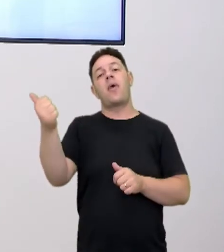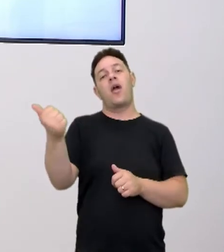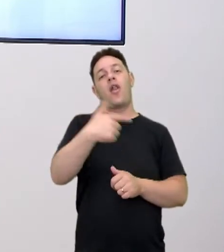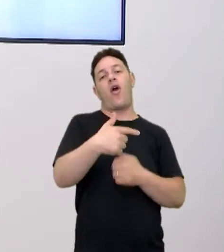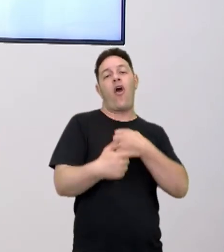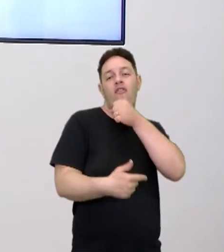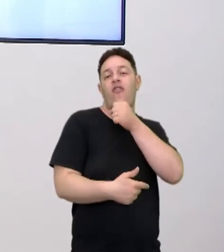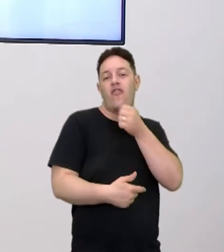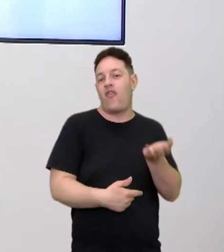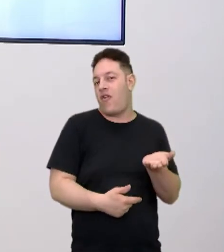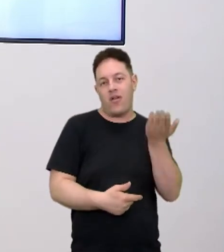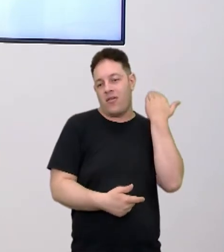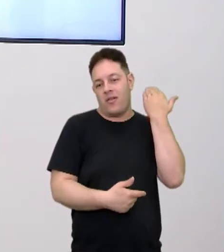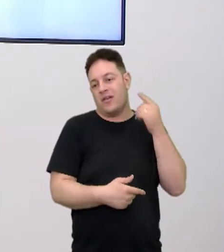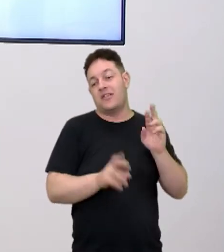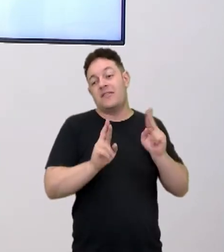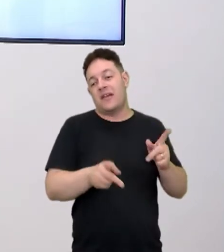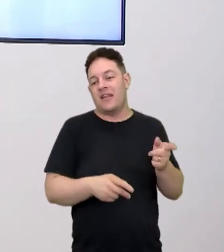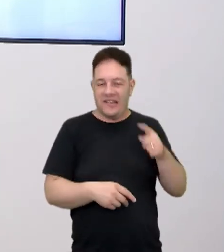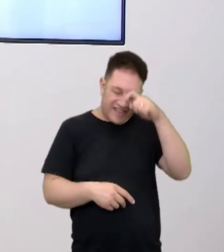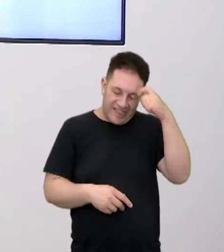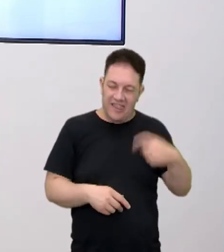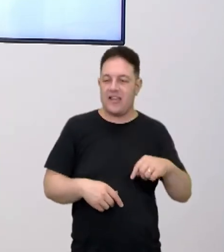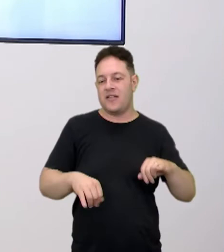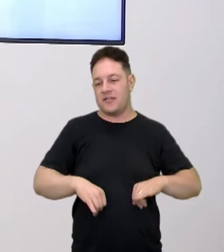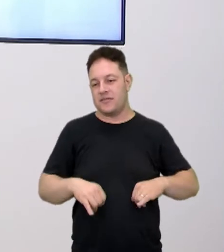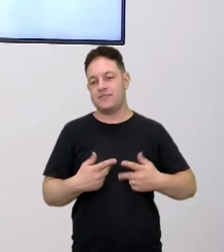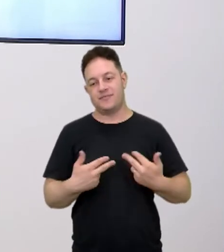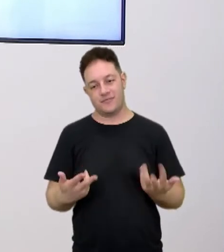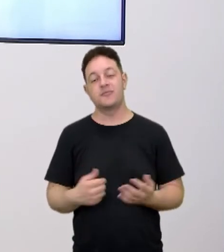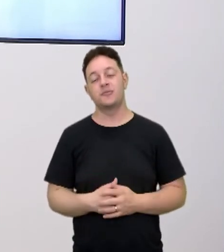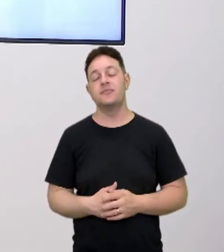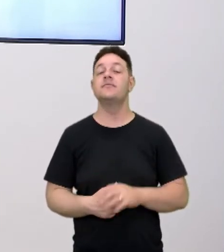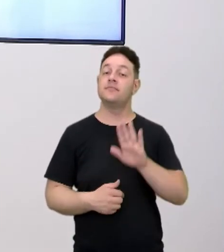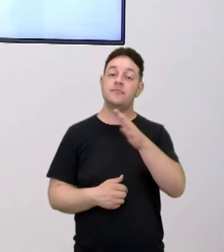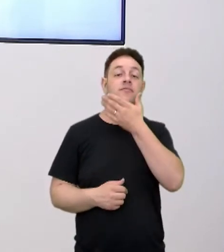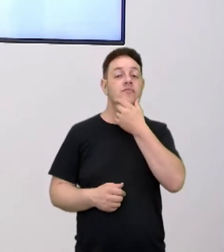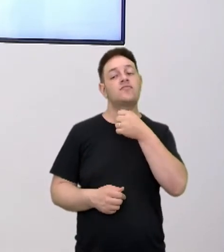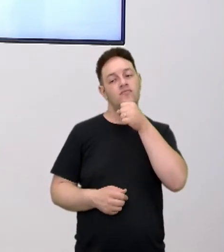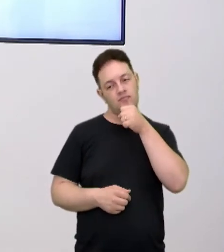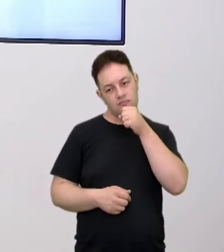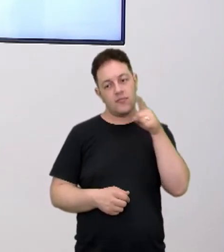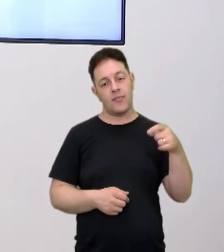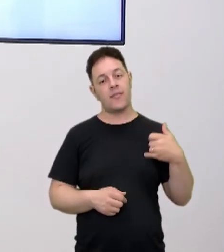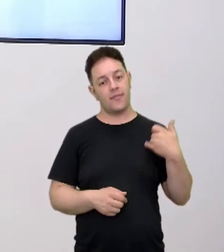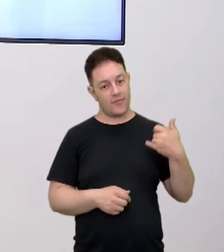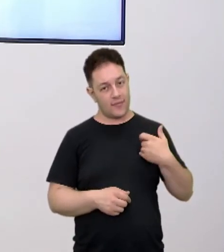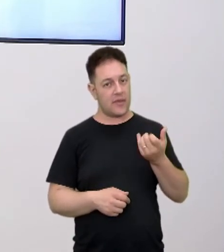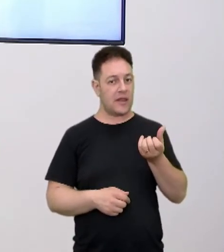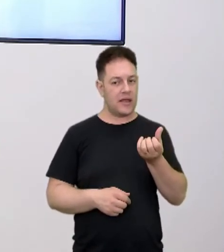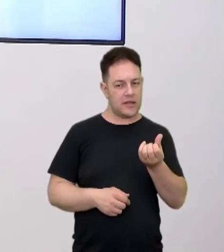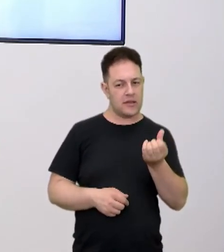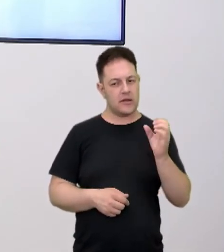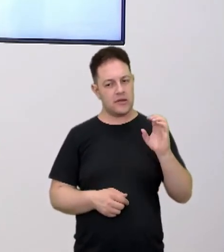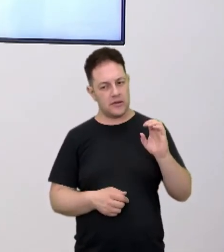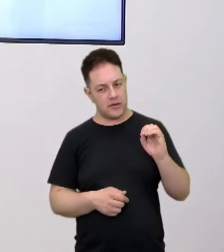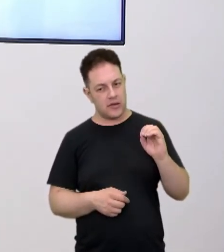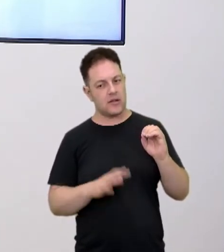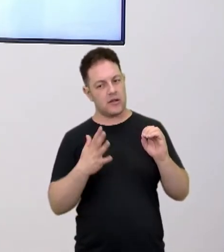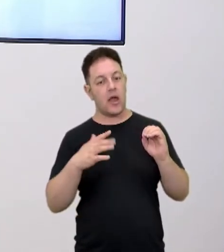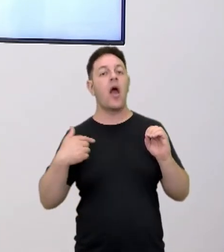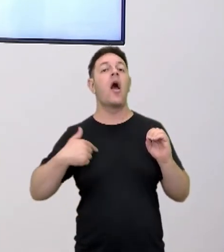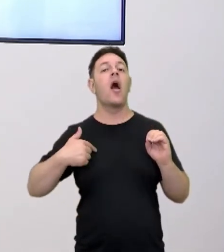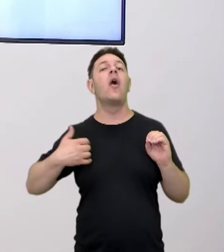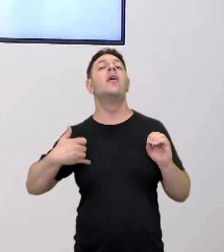teve há, sei lá, quantos anos atrás, né? Lembrando que meu vô tinha lá os seus 60, algo assim, quando eu tinha